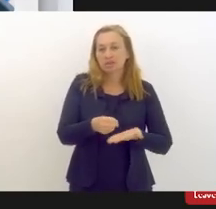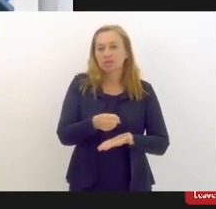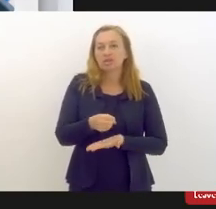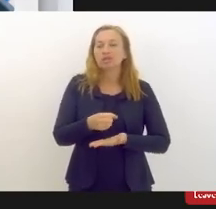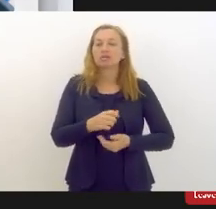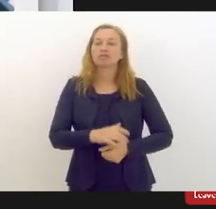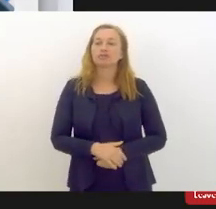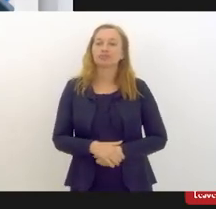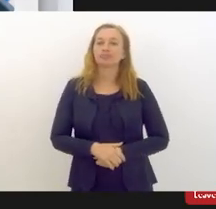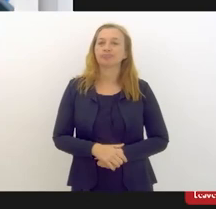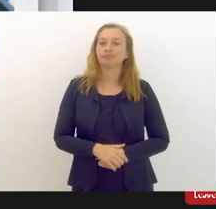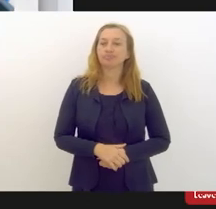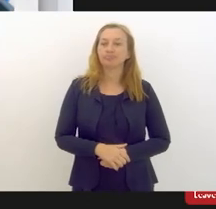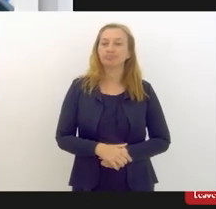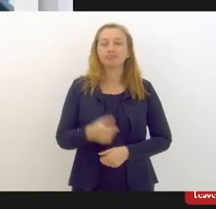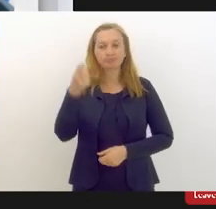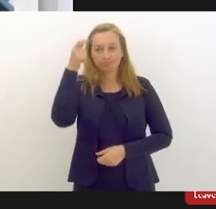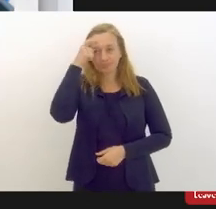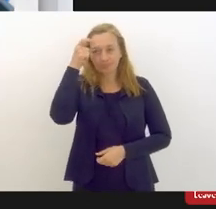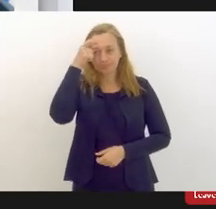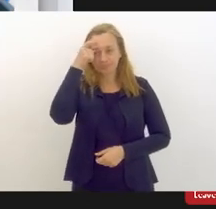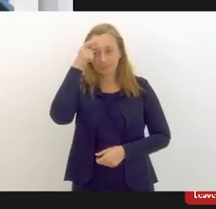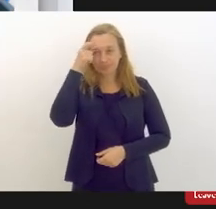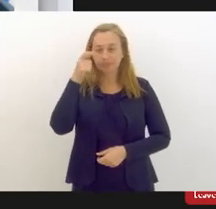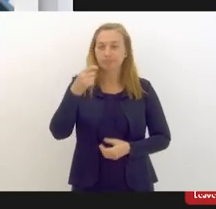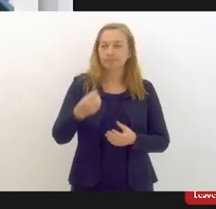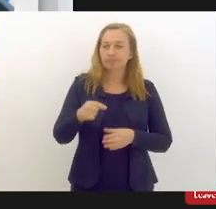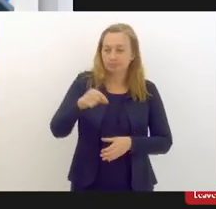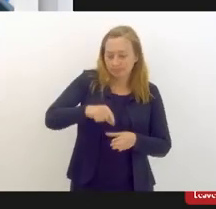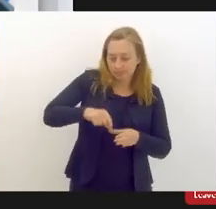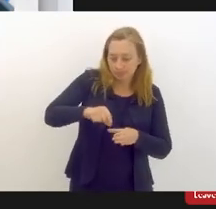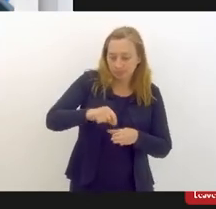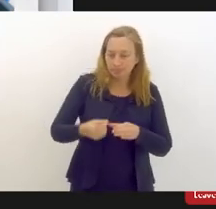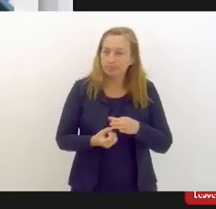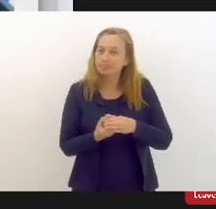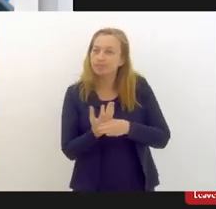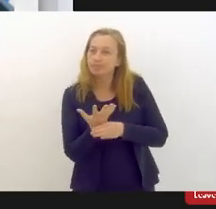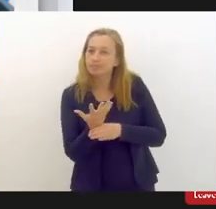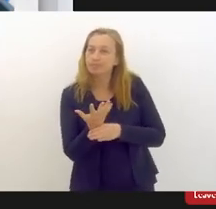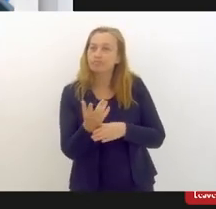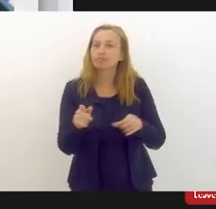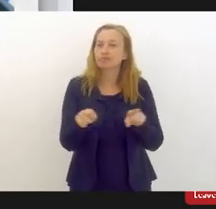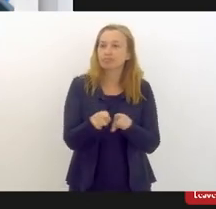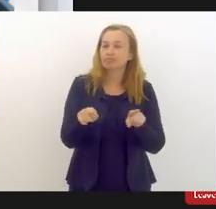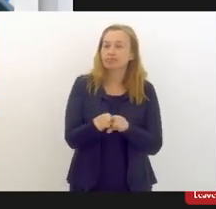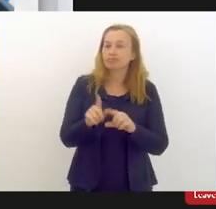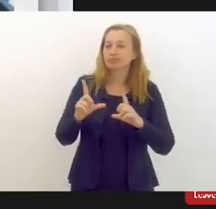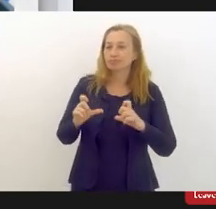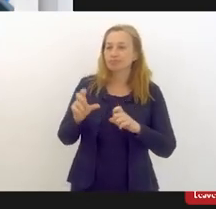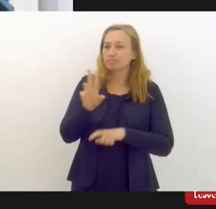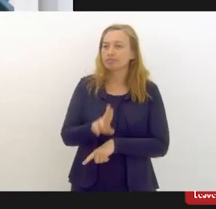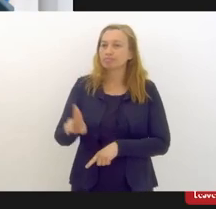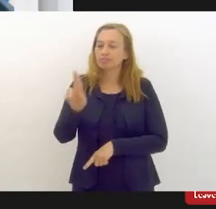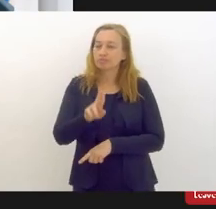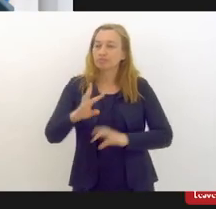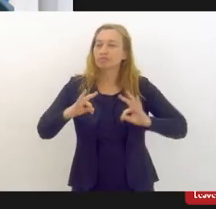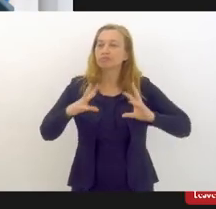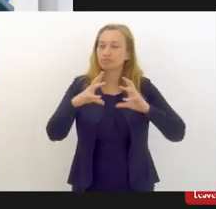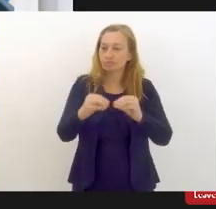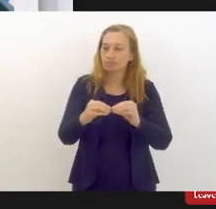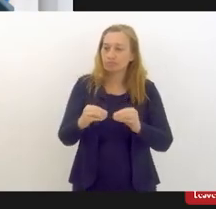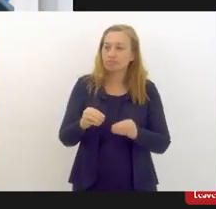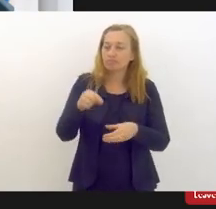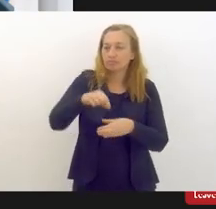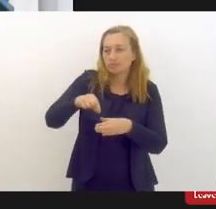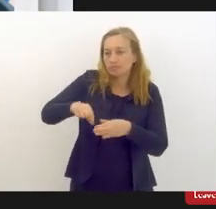envolvem a consciência, a plantação e também ali tem uma foto da utilização, né, de tudo que é plantado